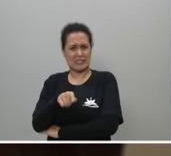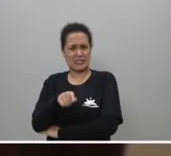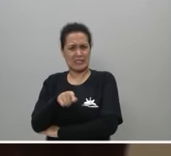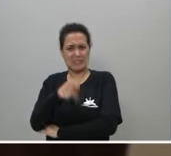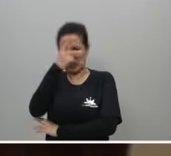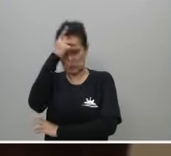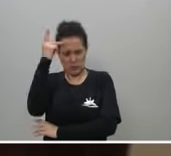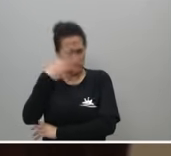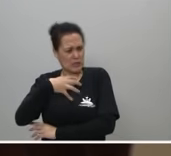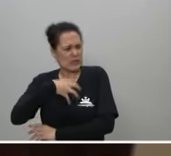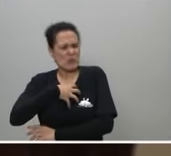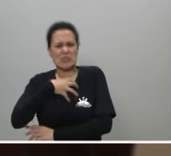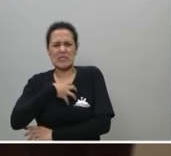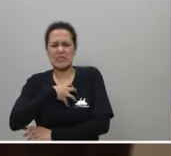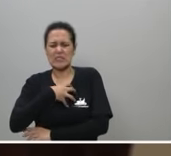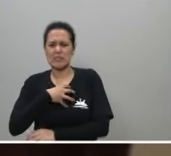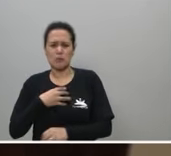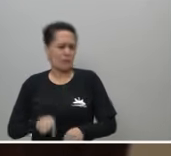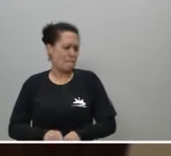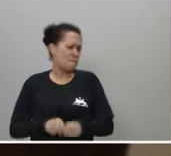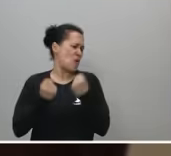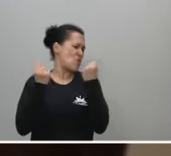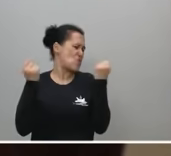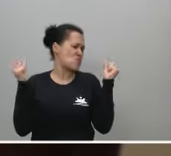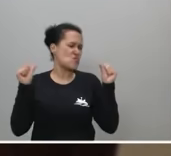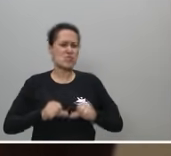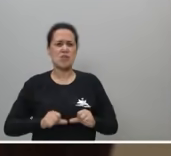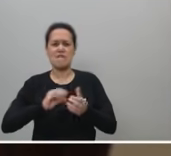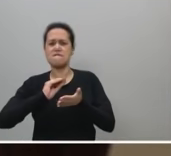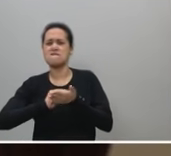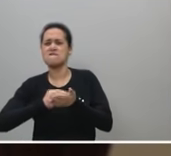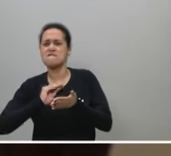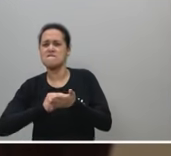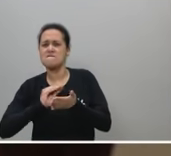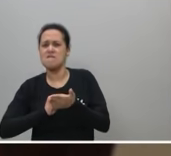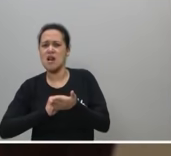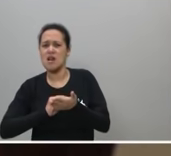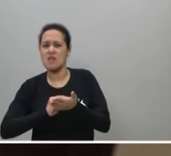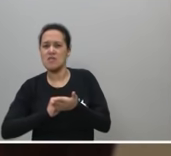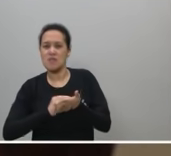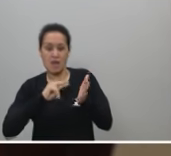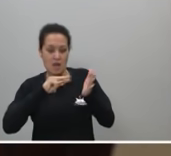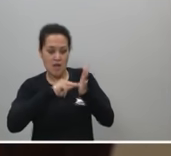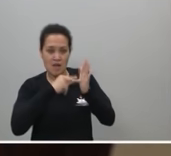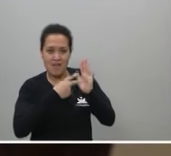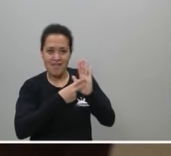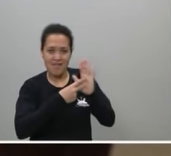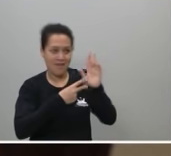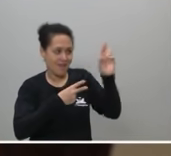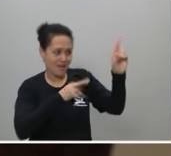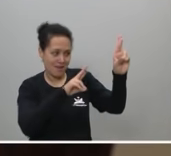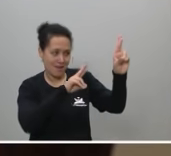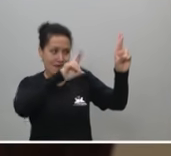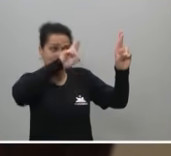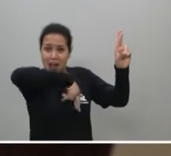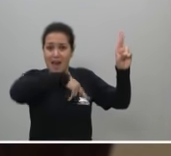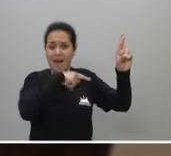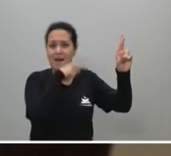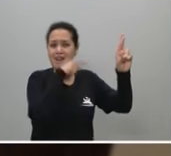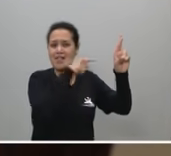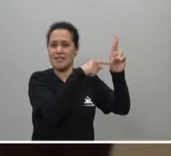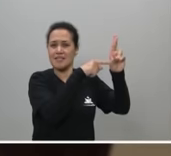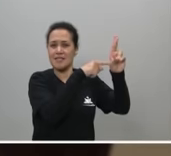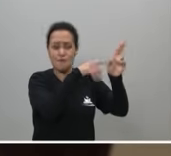sentindo derrotadas, é porque está faltando razão à esperança, está faltando o amor ao